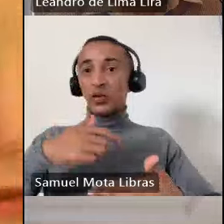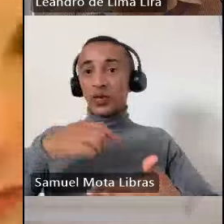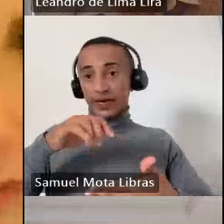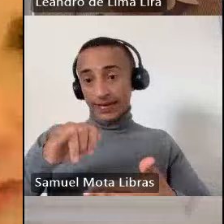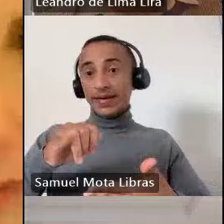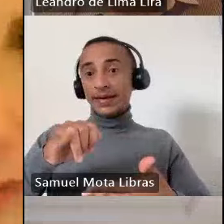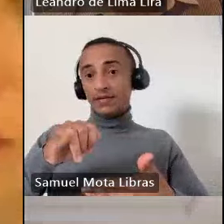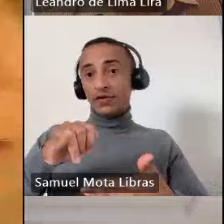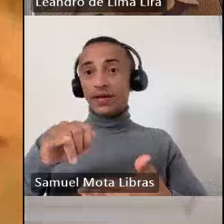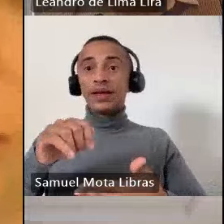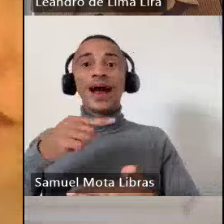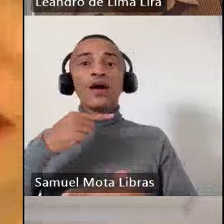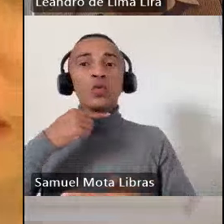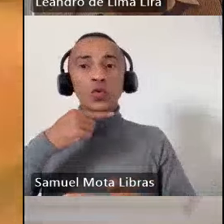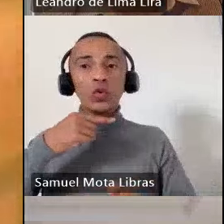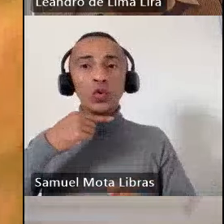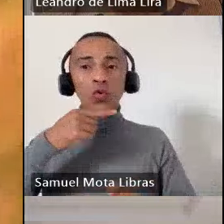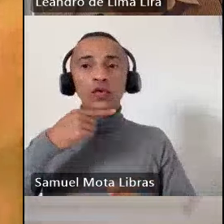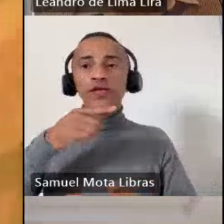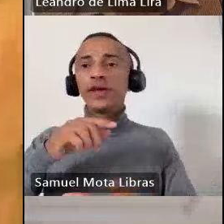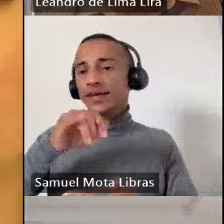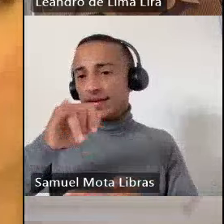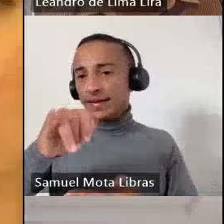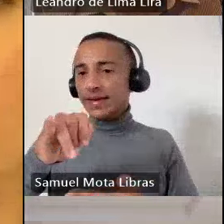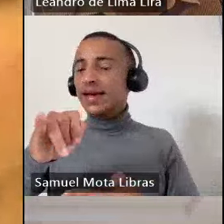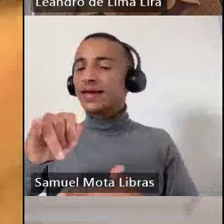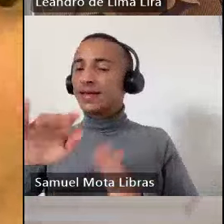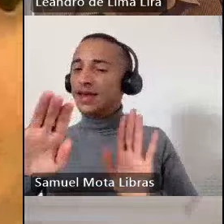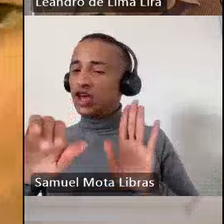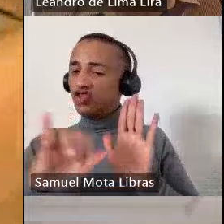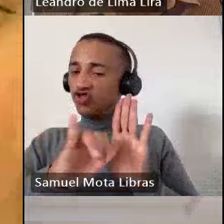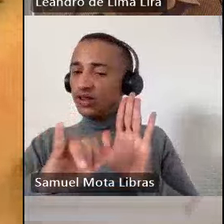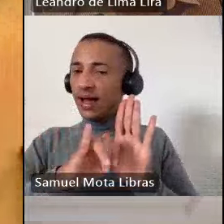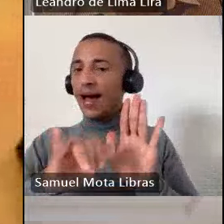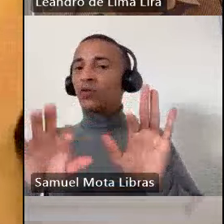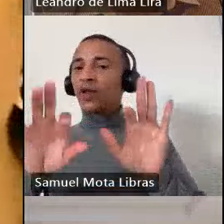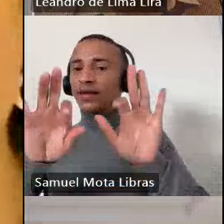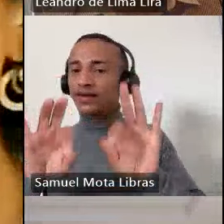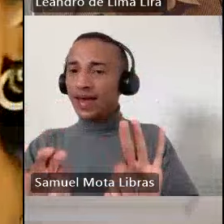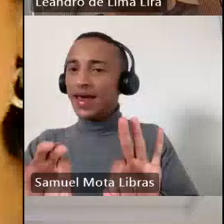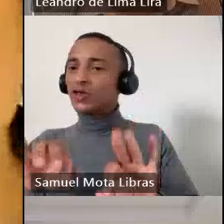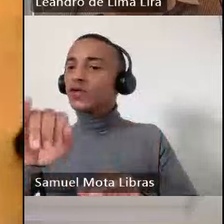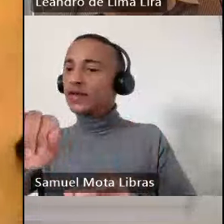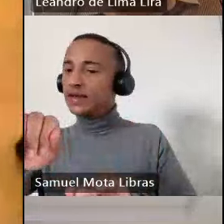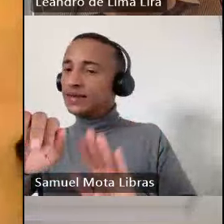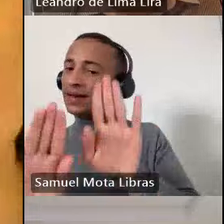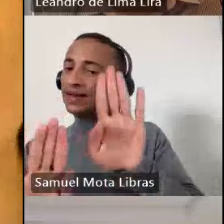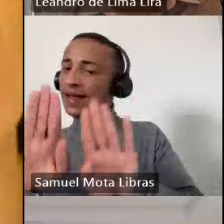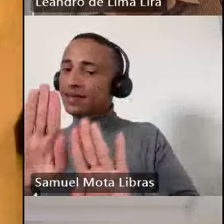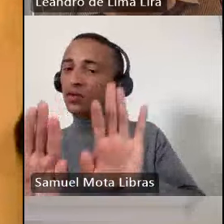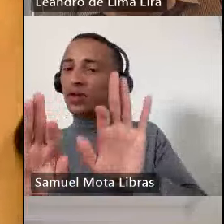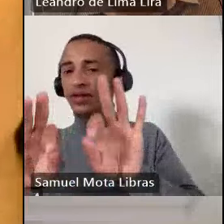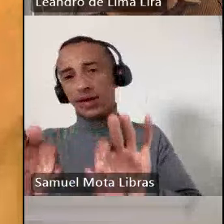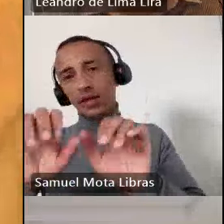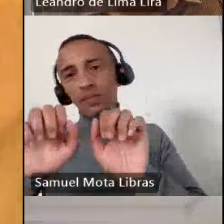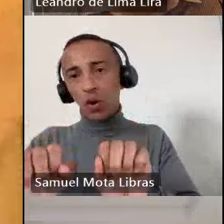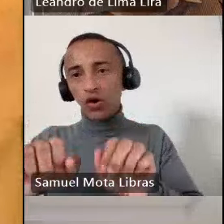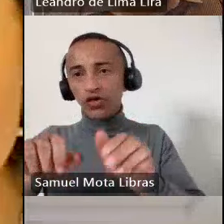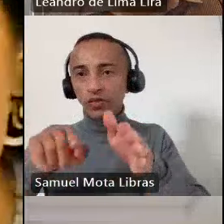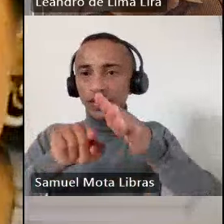TCU tem né Tem um um um referencial ali de licitações dá para consultar agora nesse processo que eu falei para